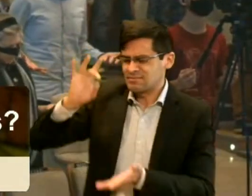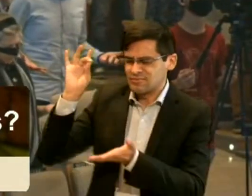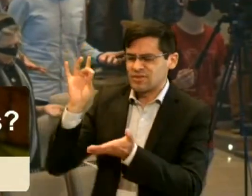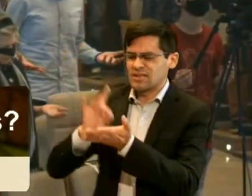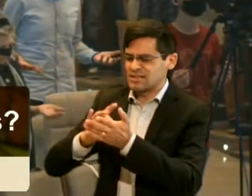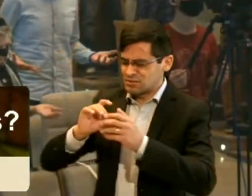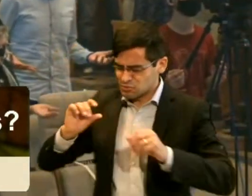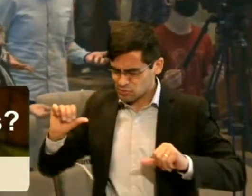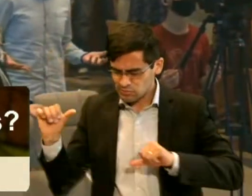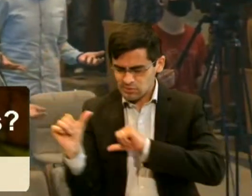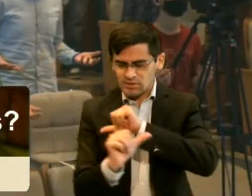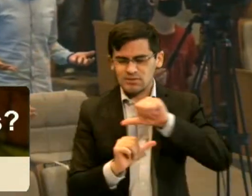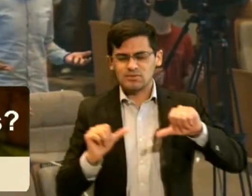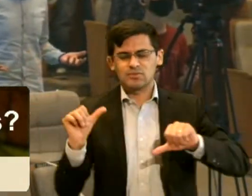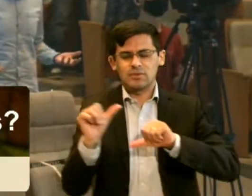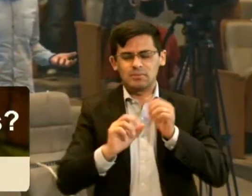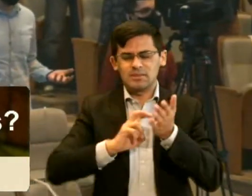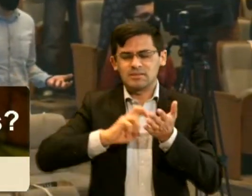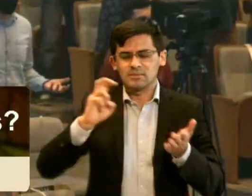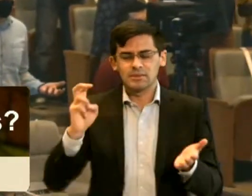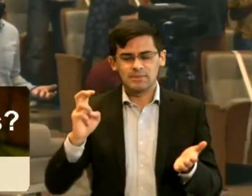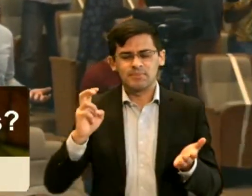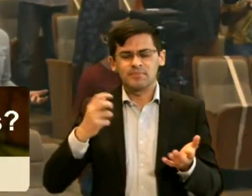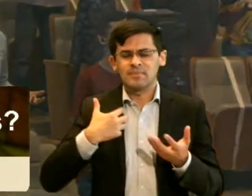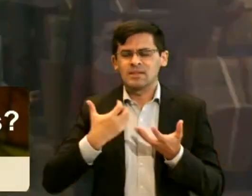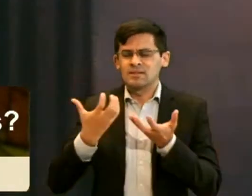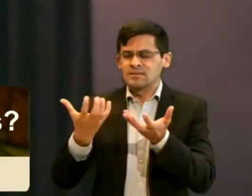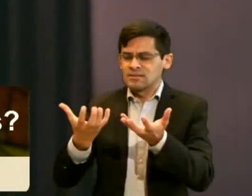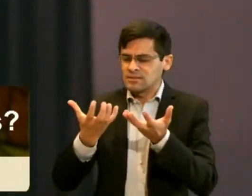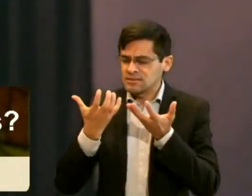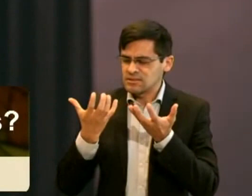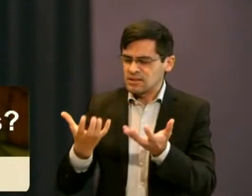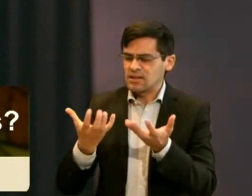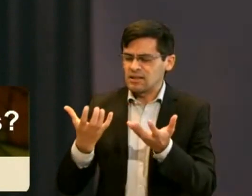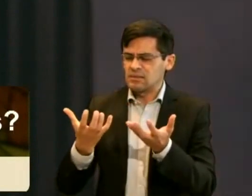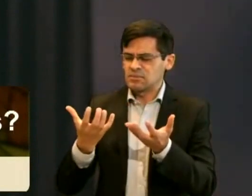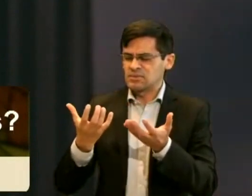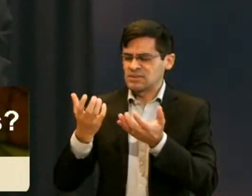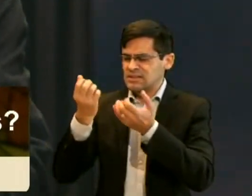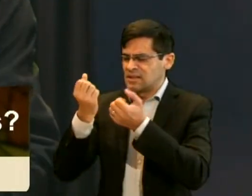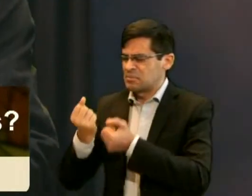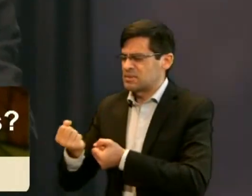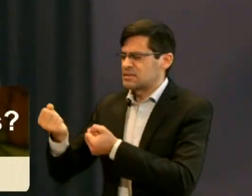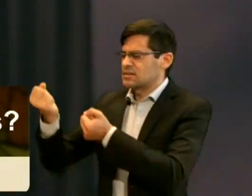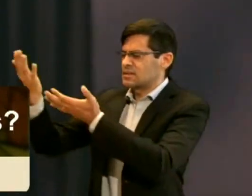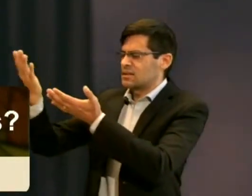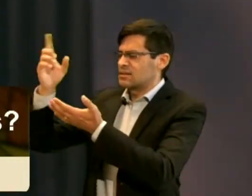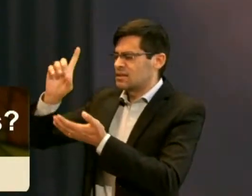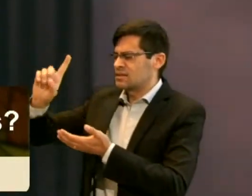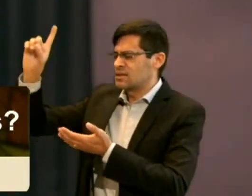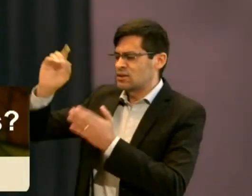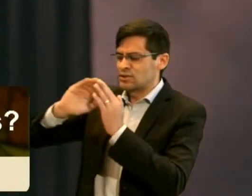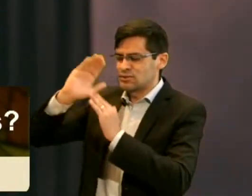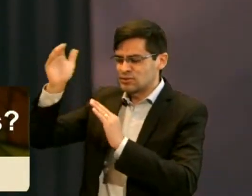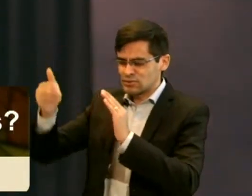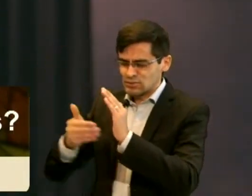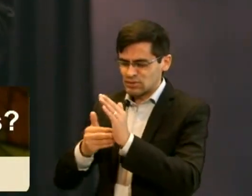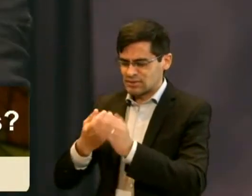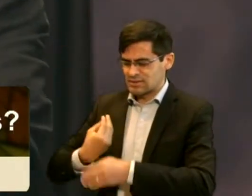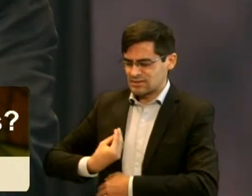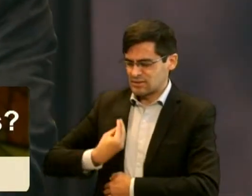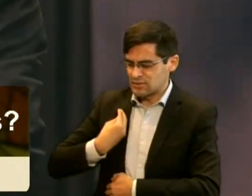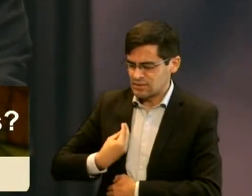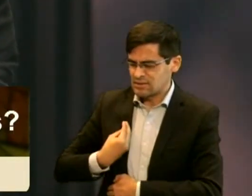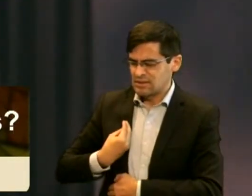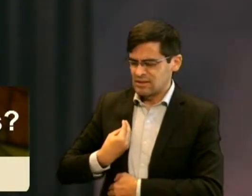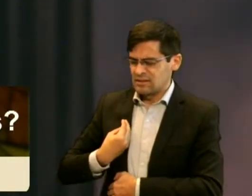nos renove. Nós queremos entregar, como prestação de culto, declaramos que os Teus planos